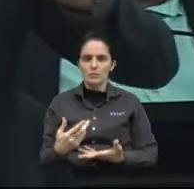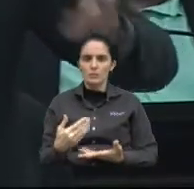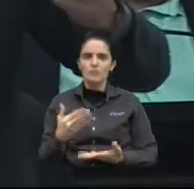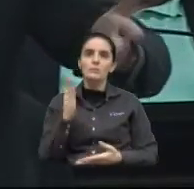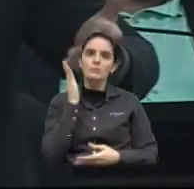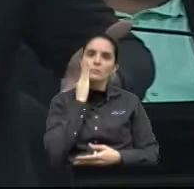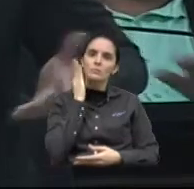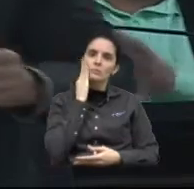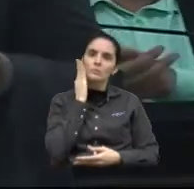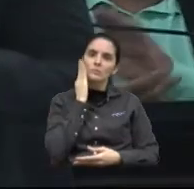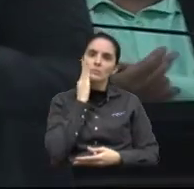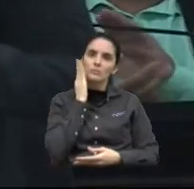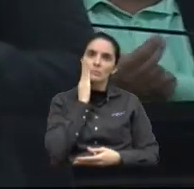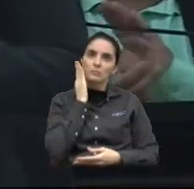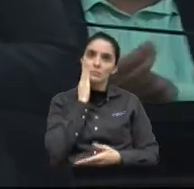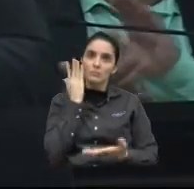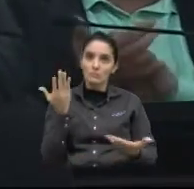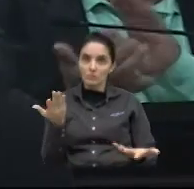desta